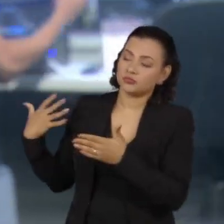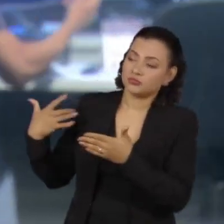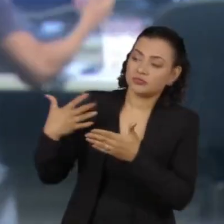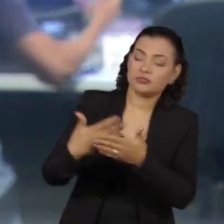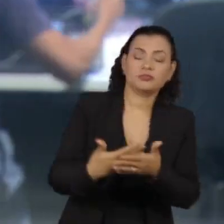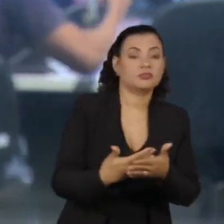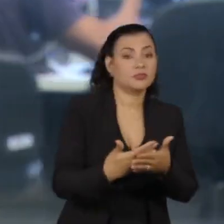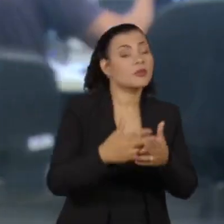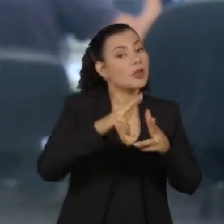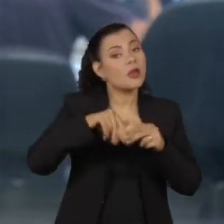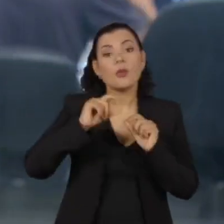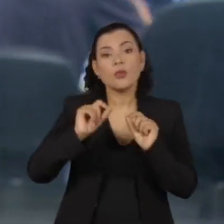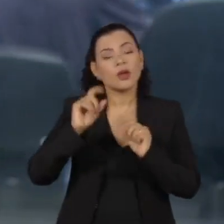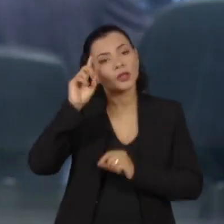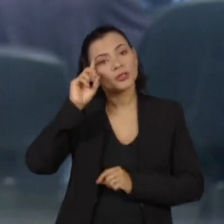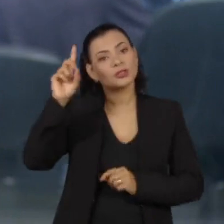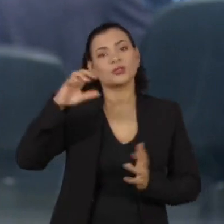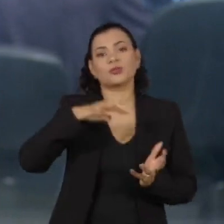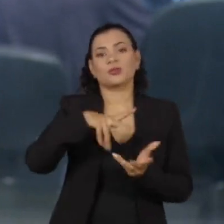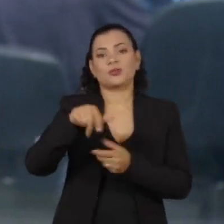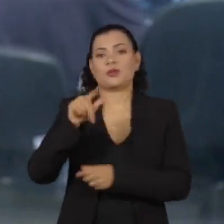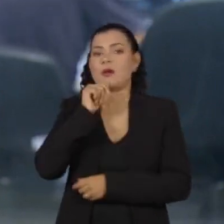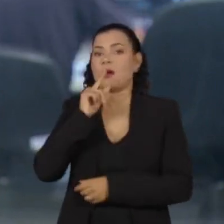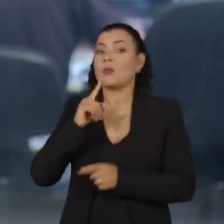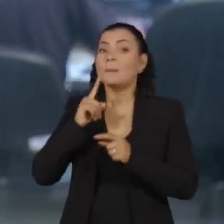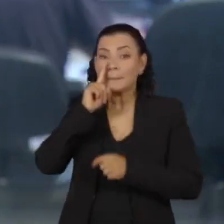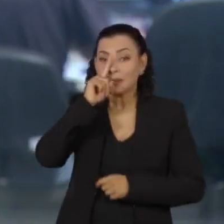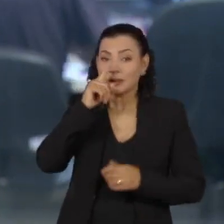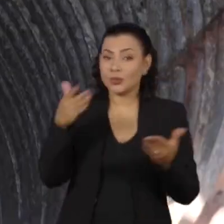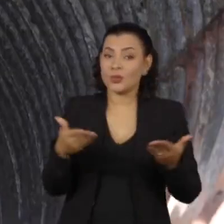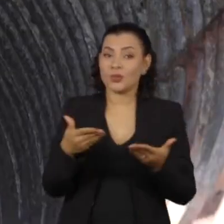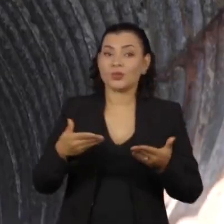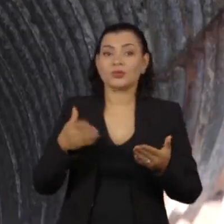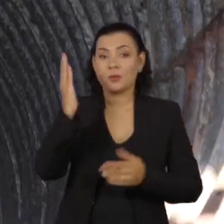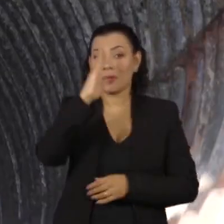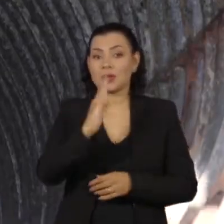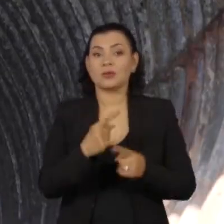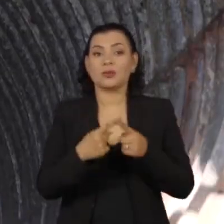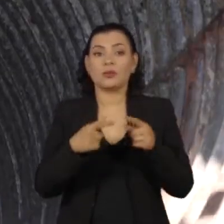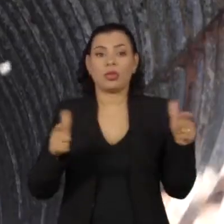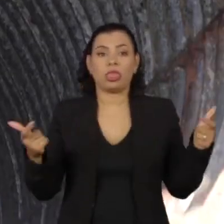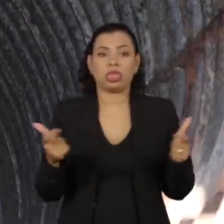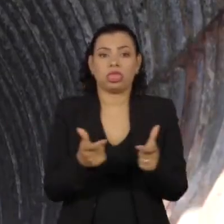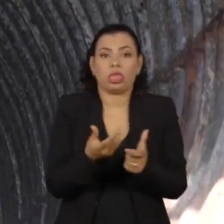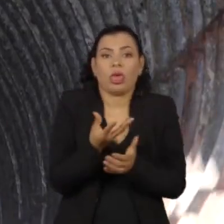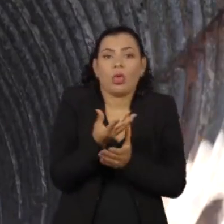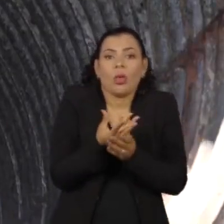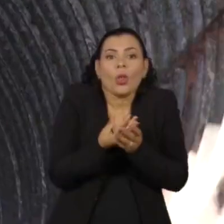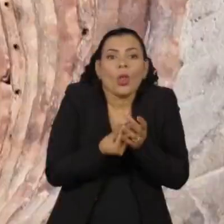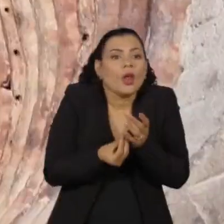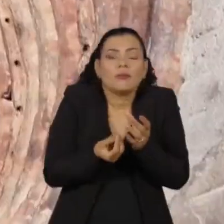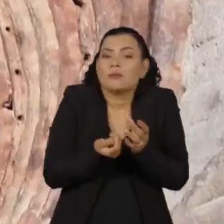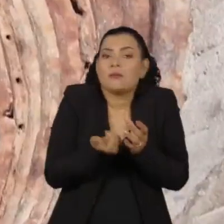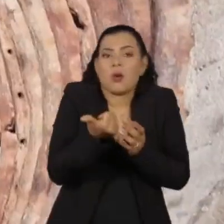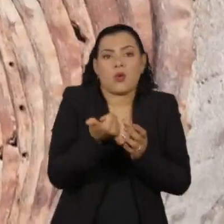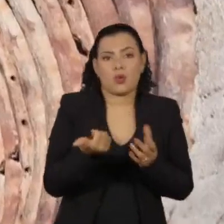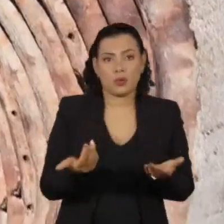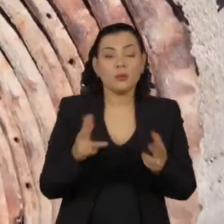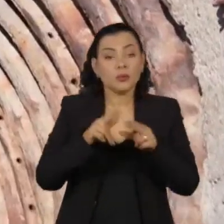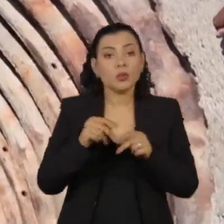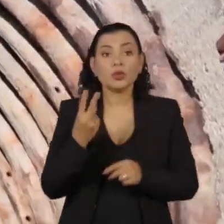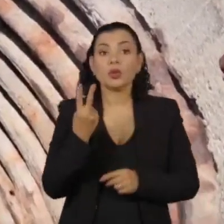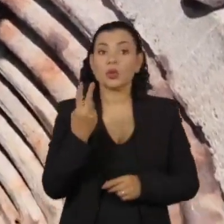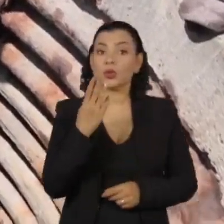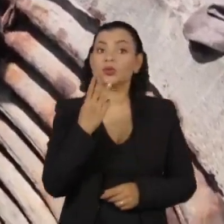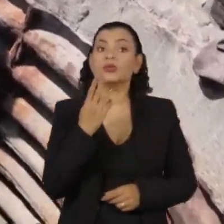evento marca é o dia mundial da água que está em risco no planeta todo segundo relatório da ONU mais de 2 bilhões de pessoas